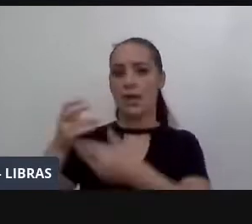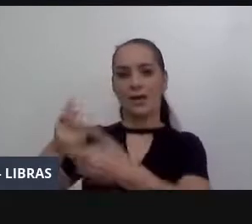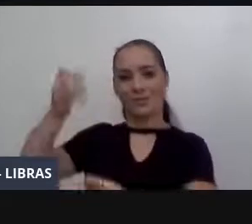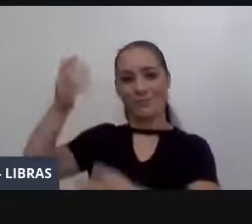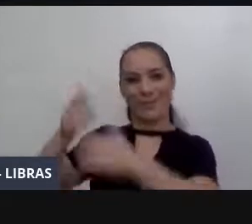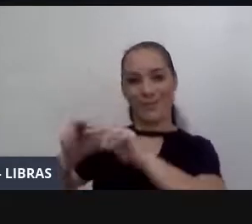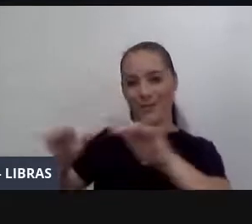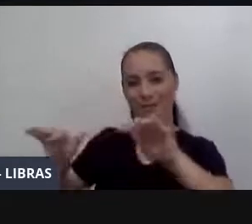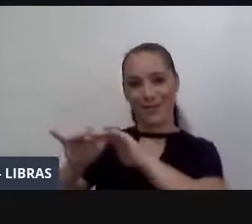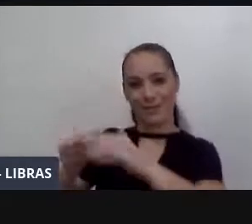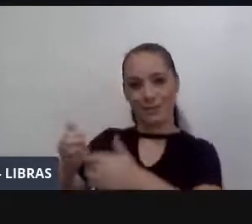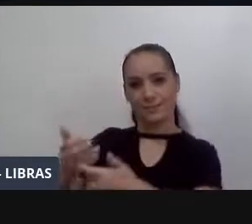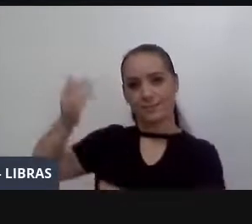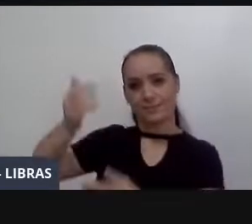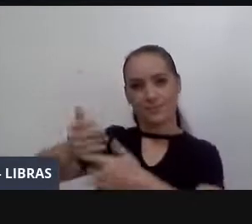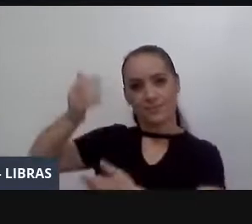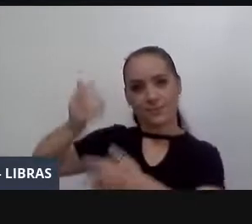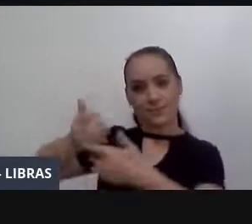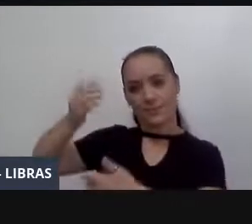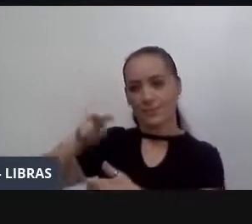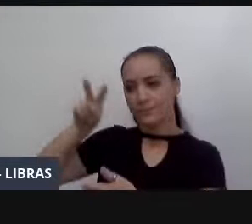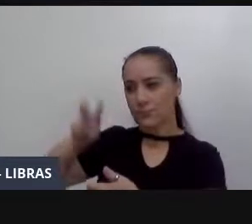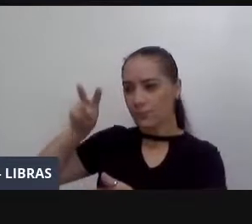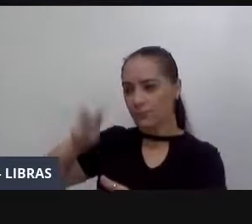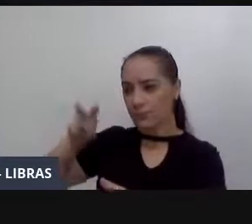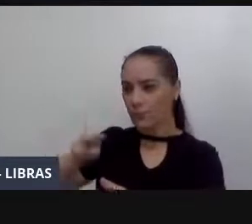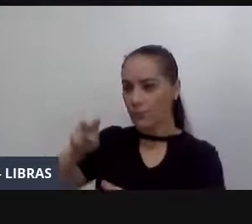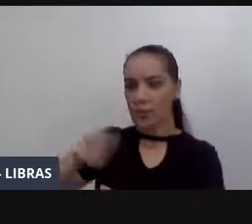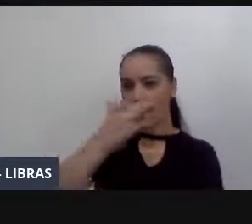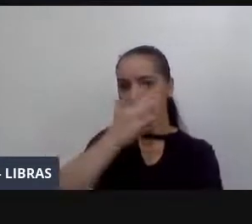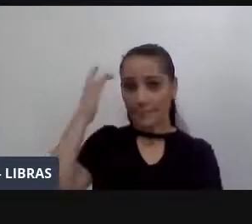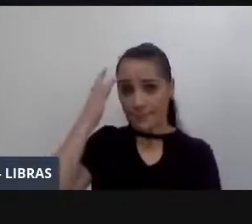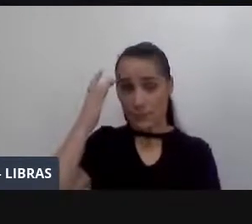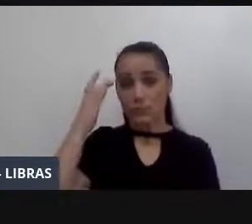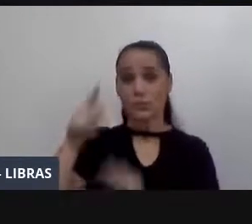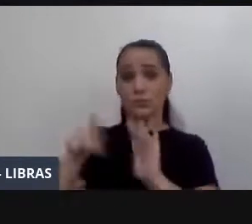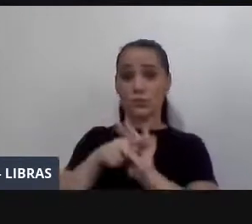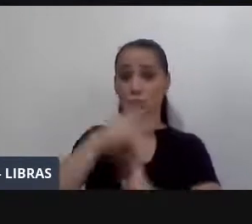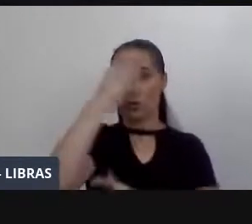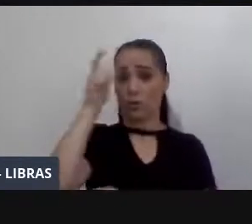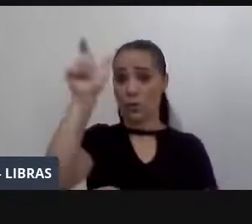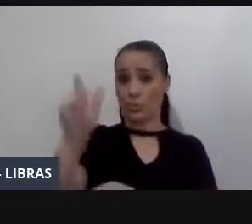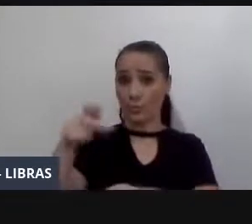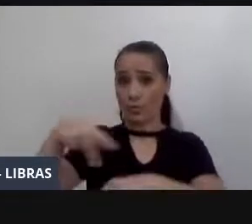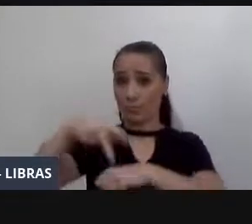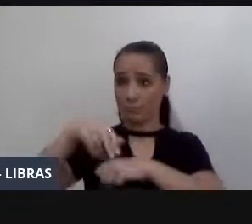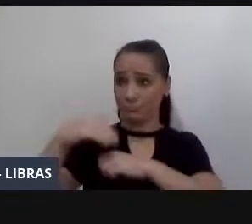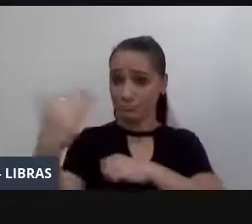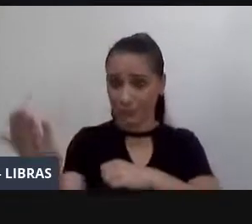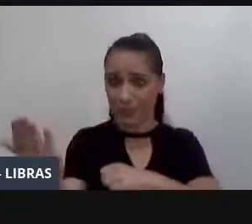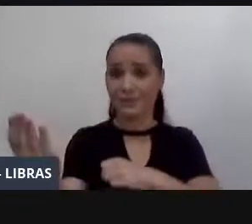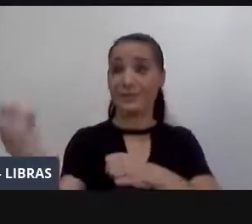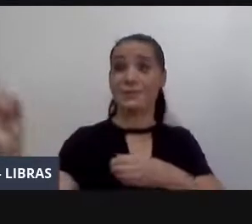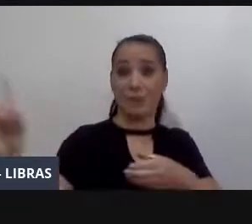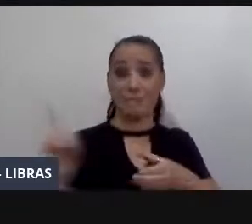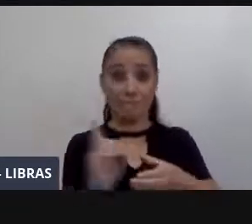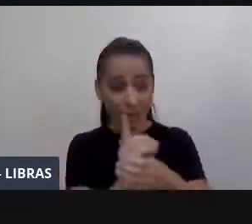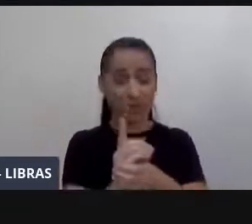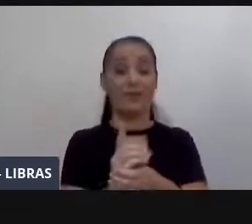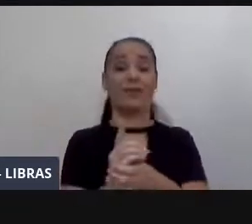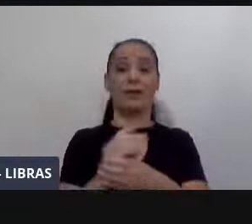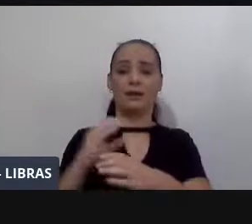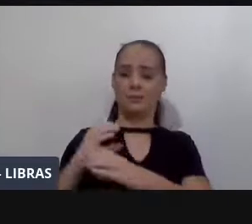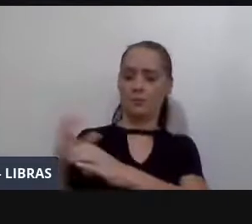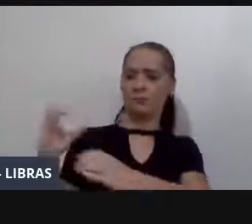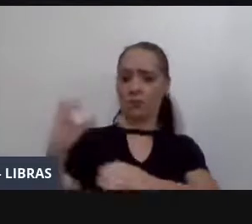ao longo da live e muitas pessoas comentando são migrantes que estão buscando a revalidação de diplomas e que, né, tem muito a acrescentar e